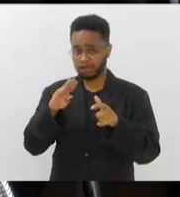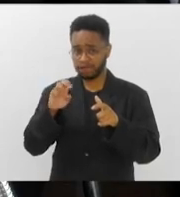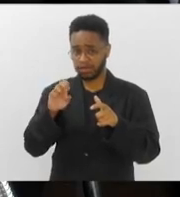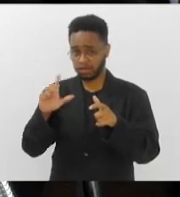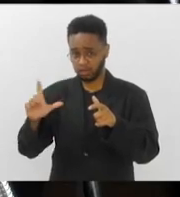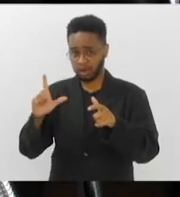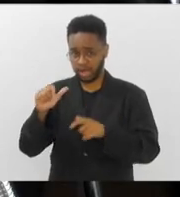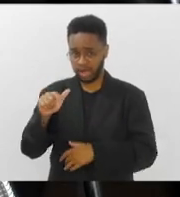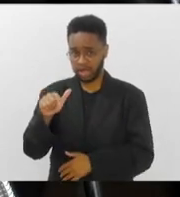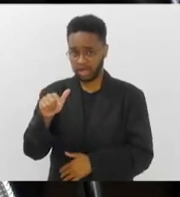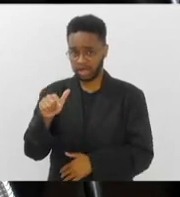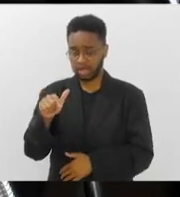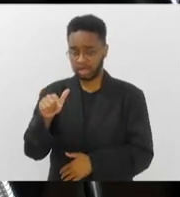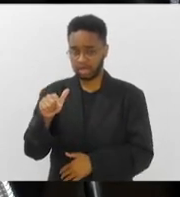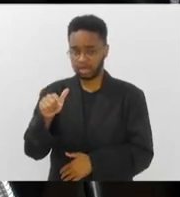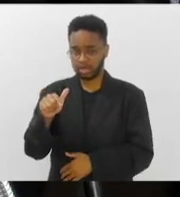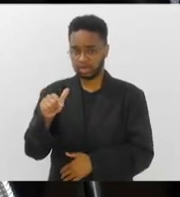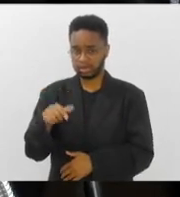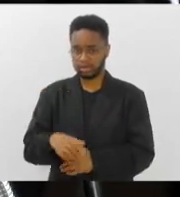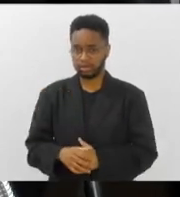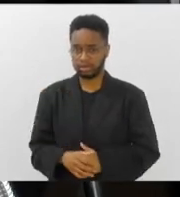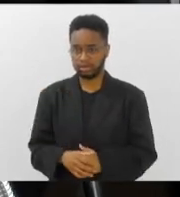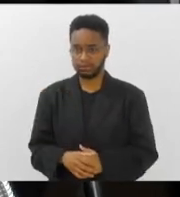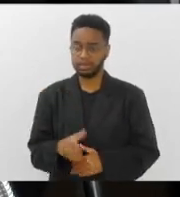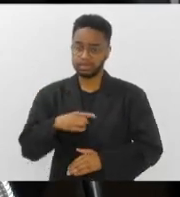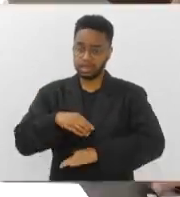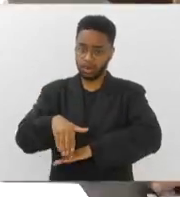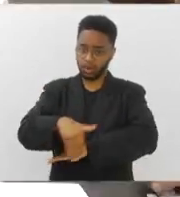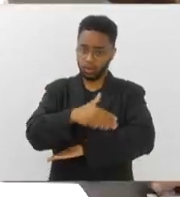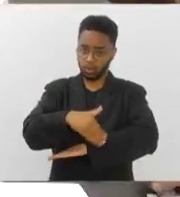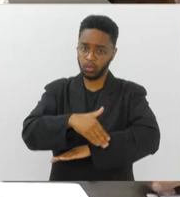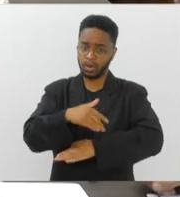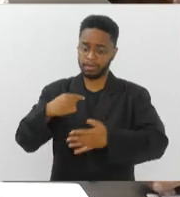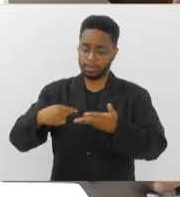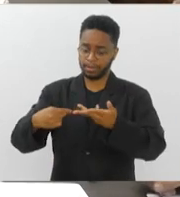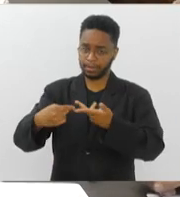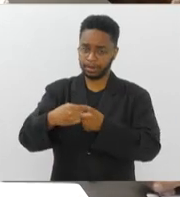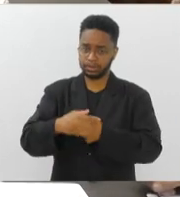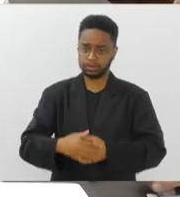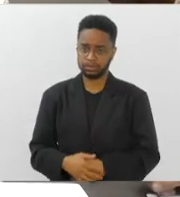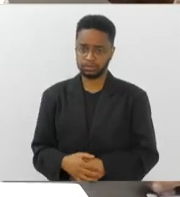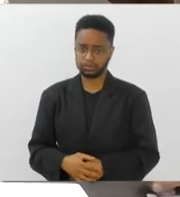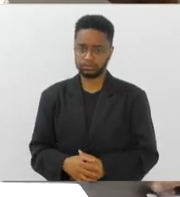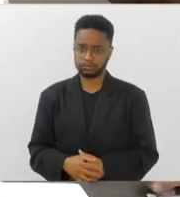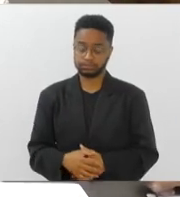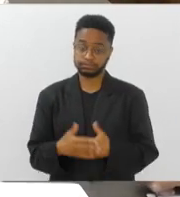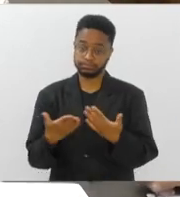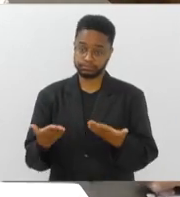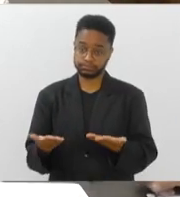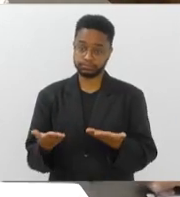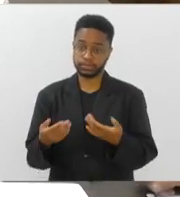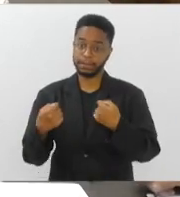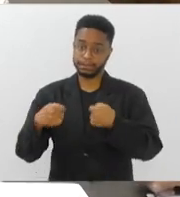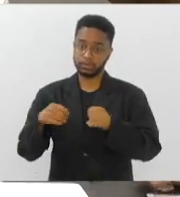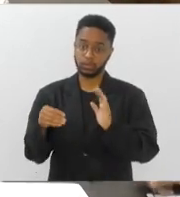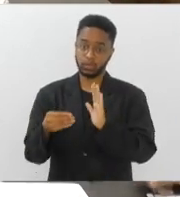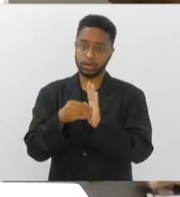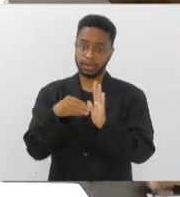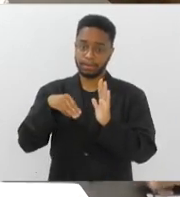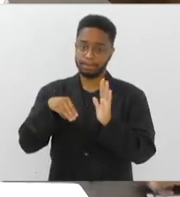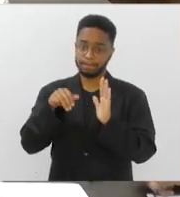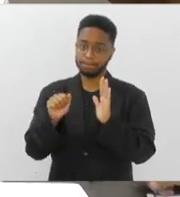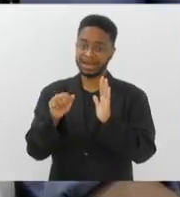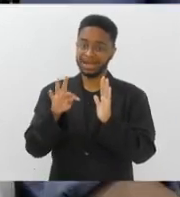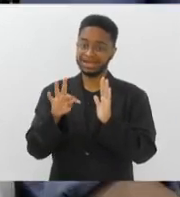É o imóvel? Porque ele dá um endereço certinho. É. Número tal, bairro tal. Deveria. Então é material mesmo.